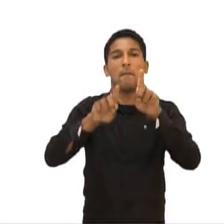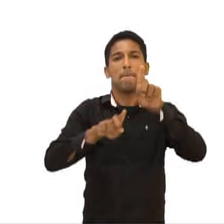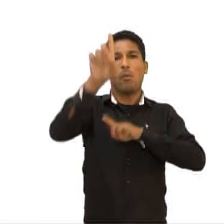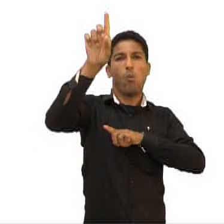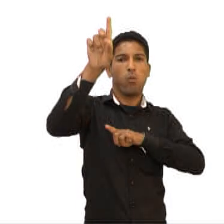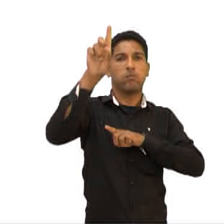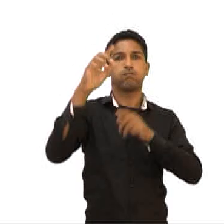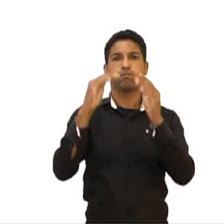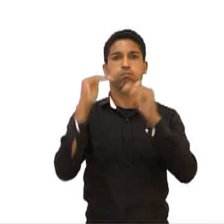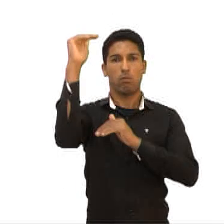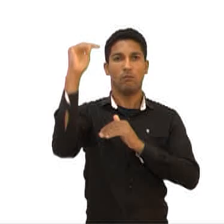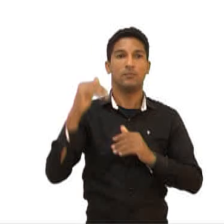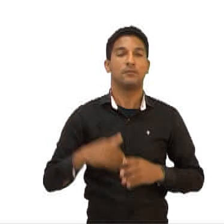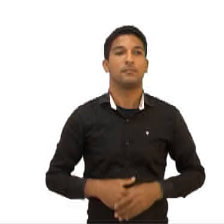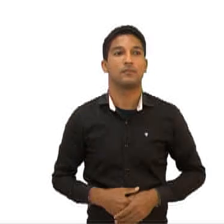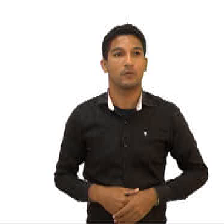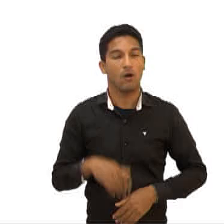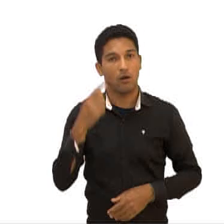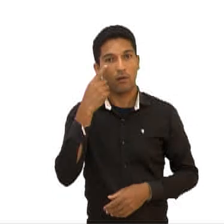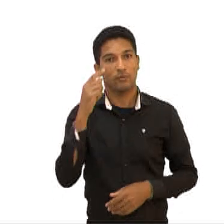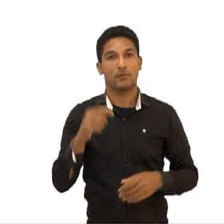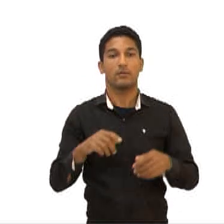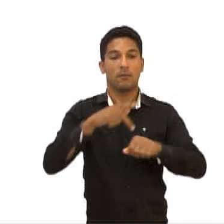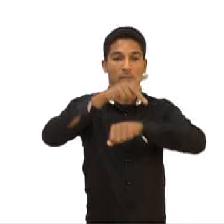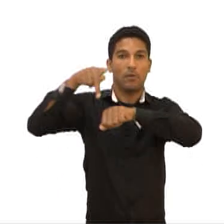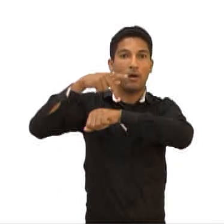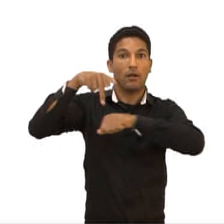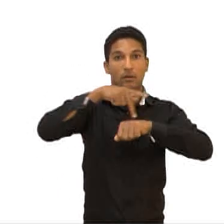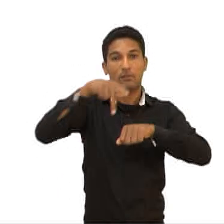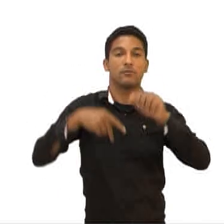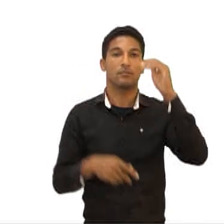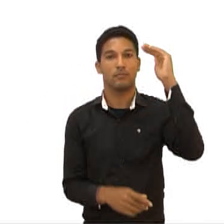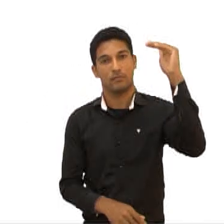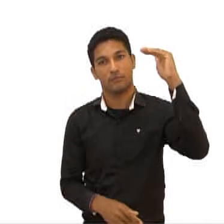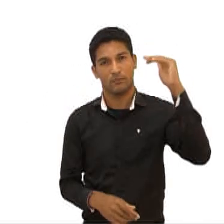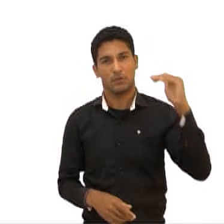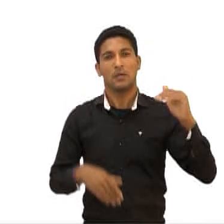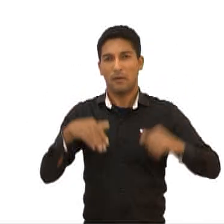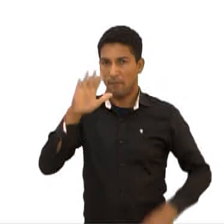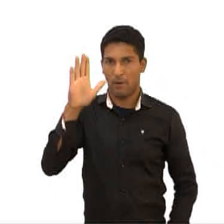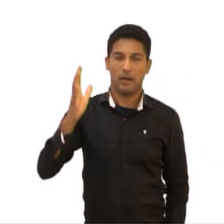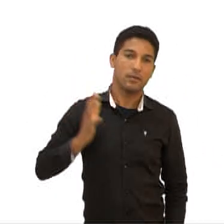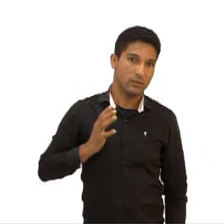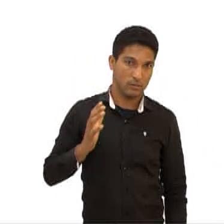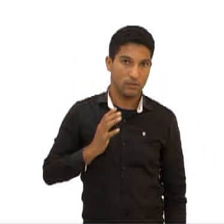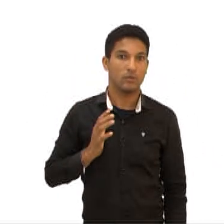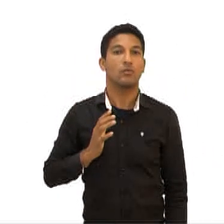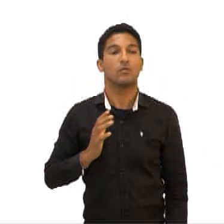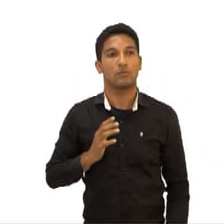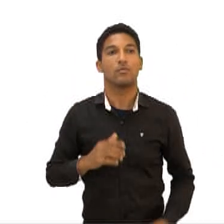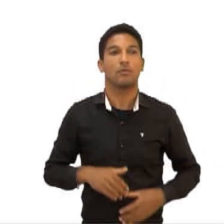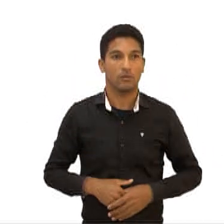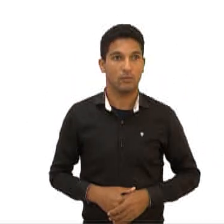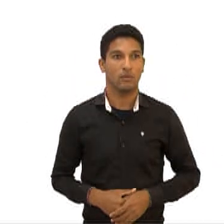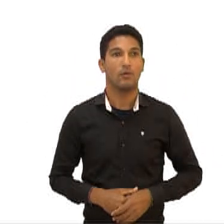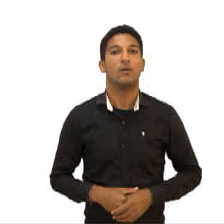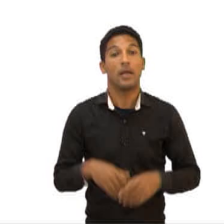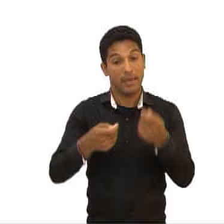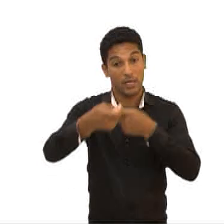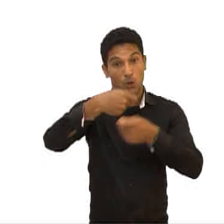aqui uma lista com os países mais ricos, os 10 países mais